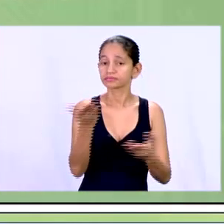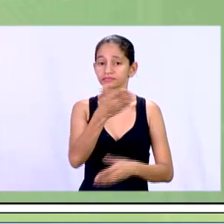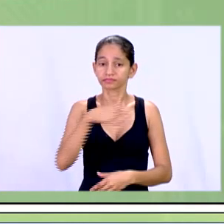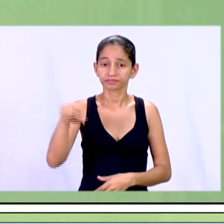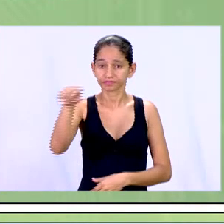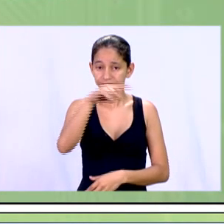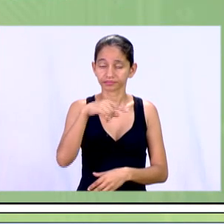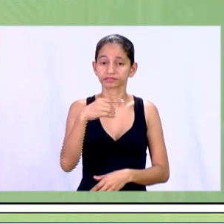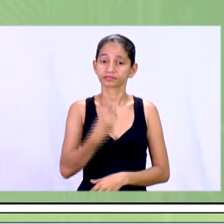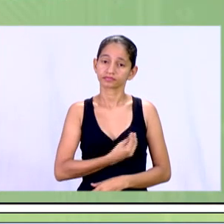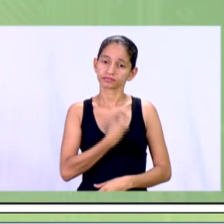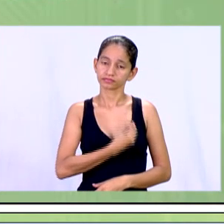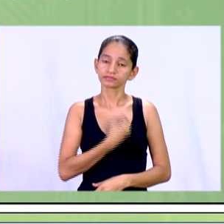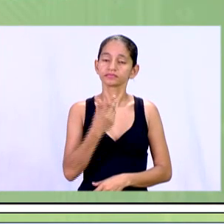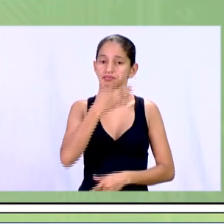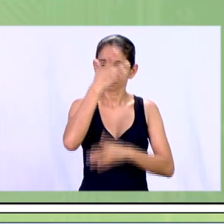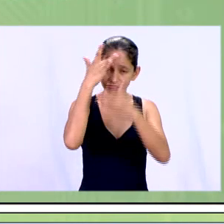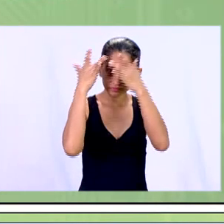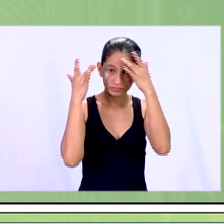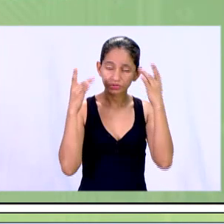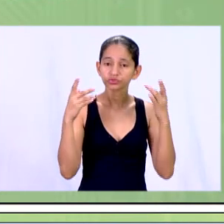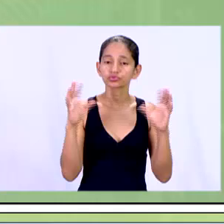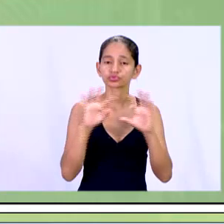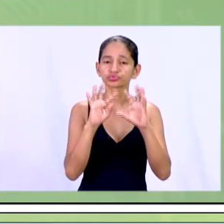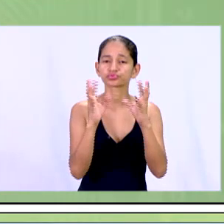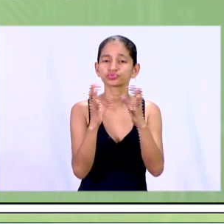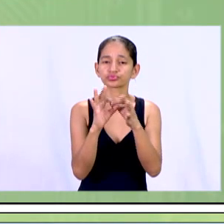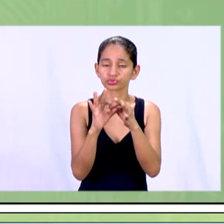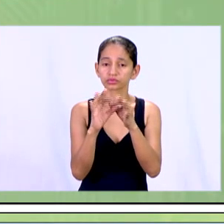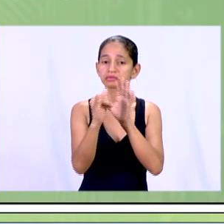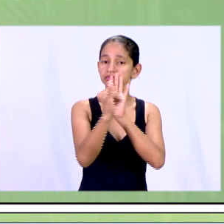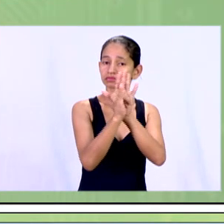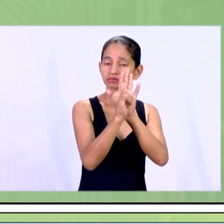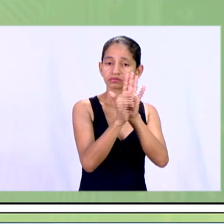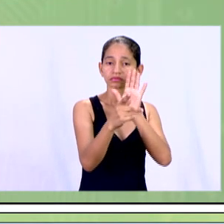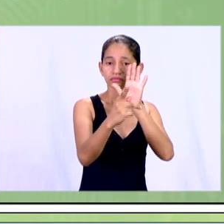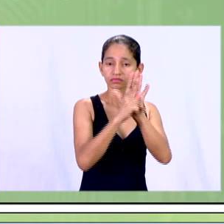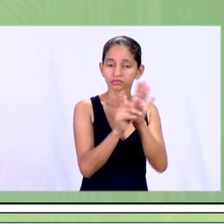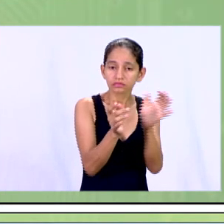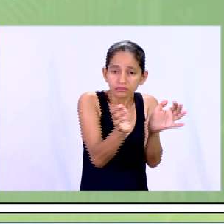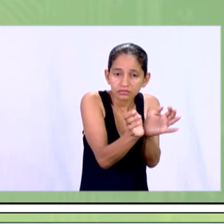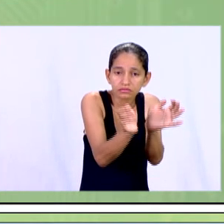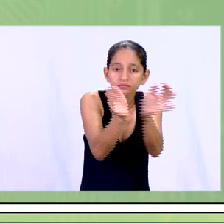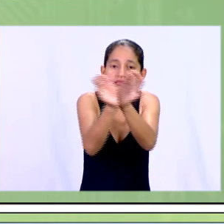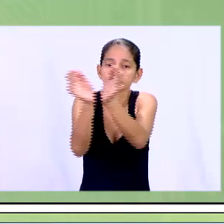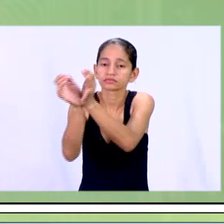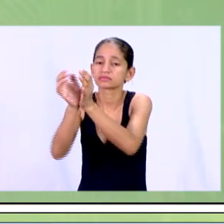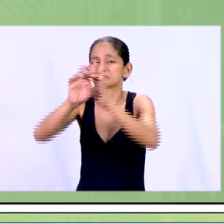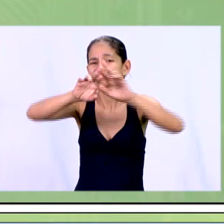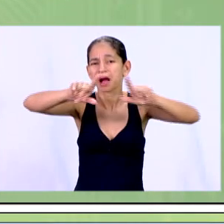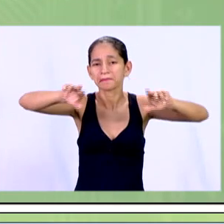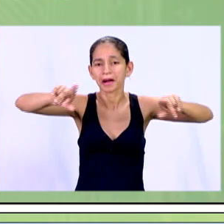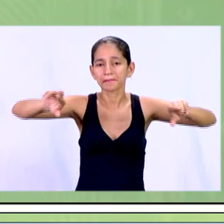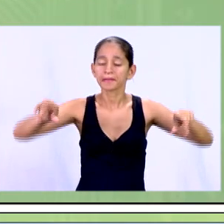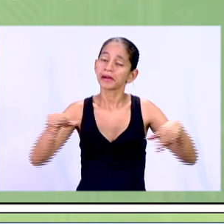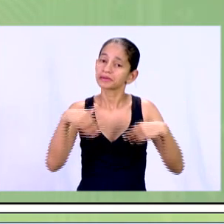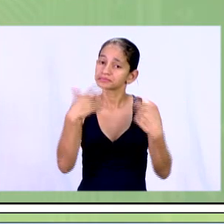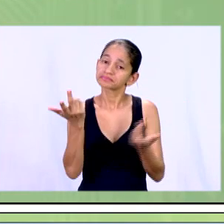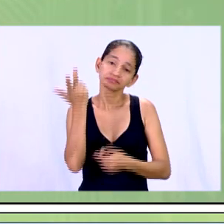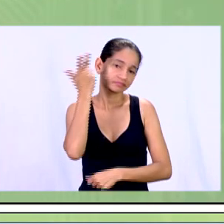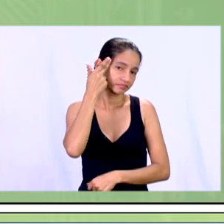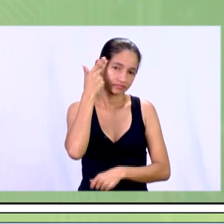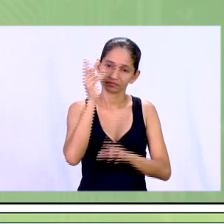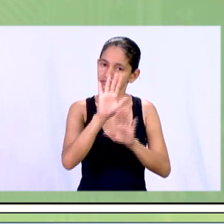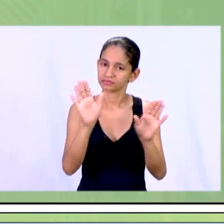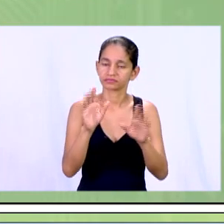etnias, elas vão construir uma identidade própria para cada povo. E a quarta geração,